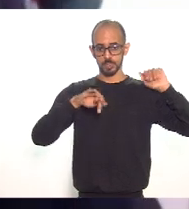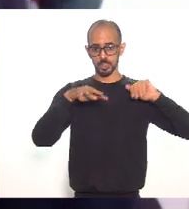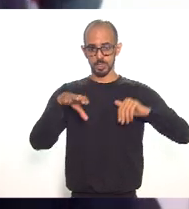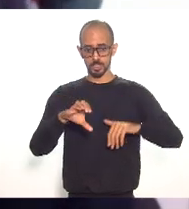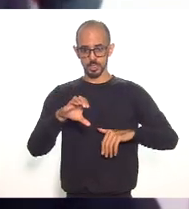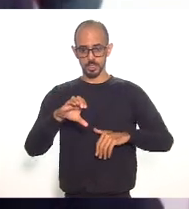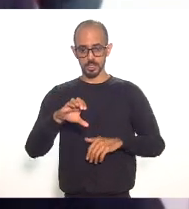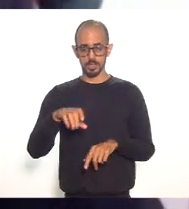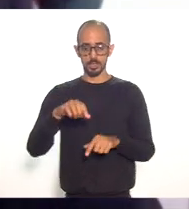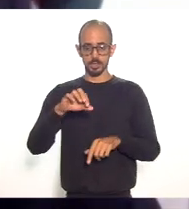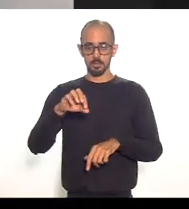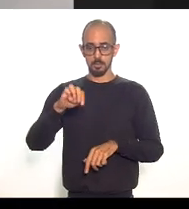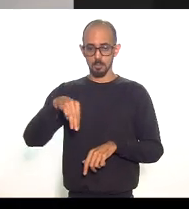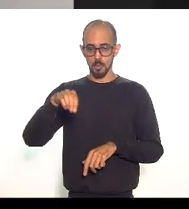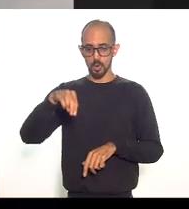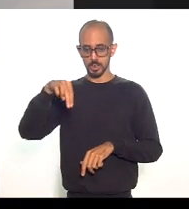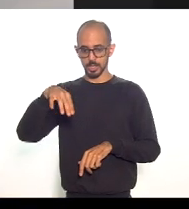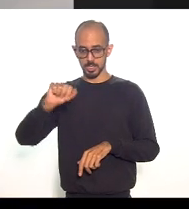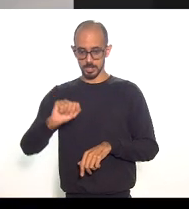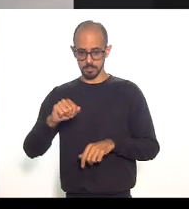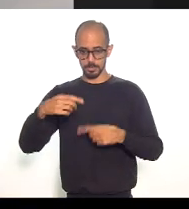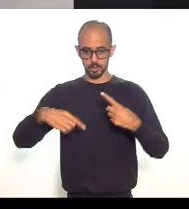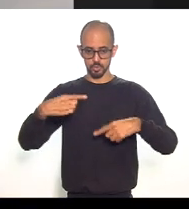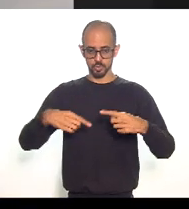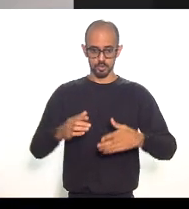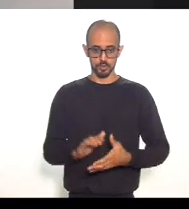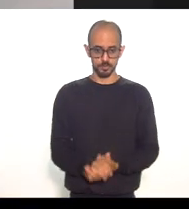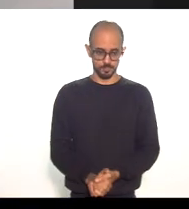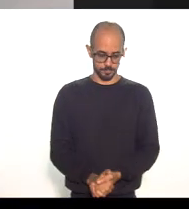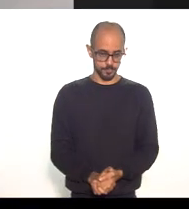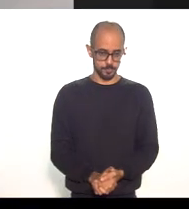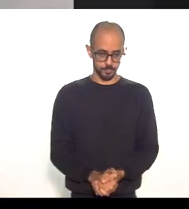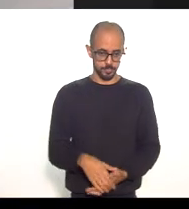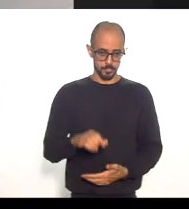Mônica Francisco. Para discutir. Deputado Carlos Mink.